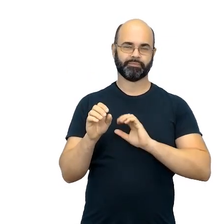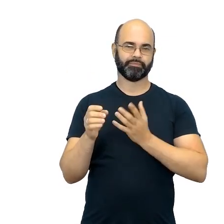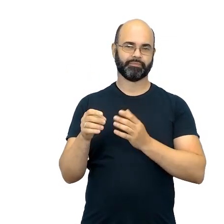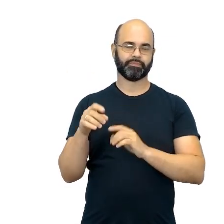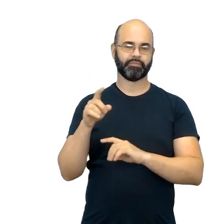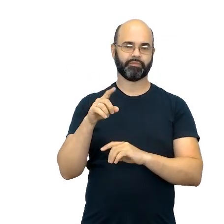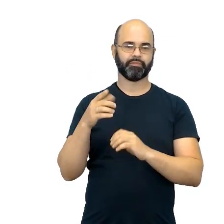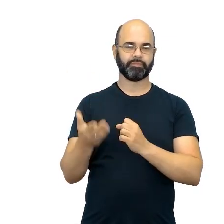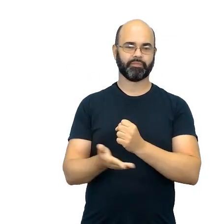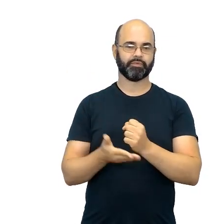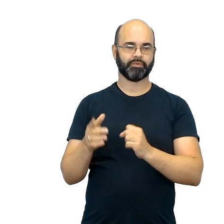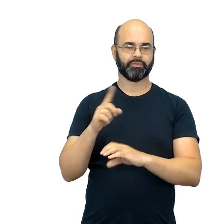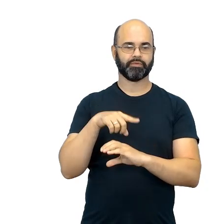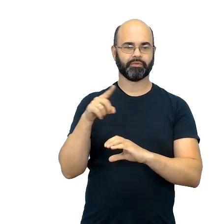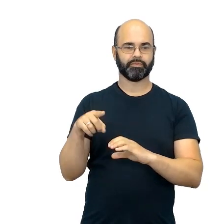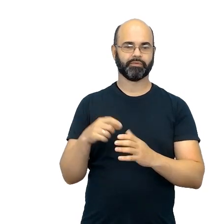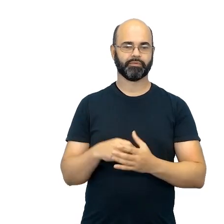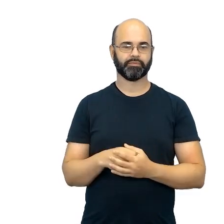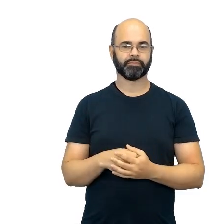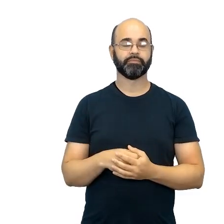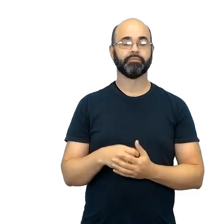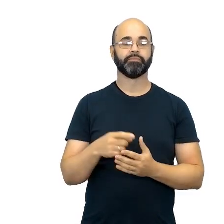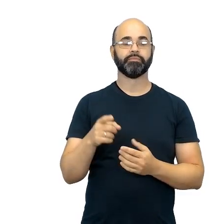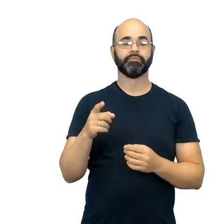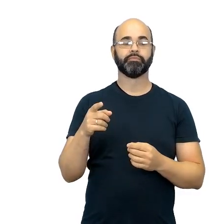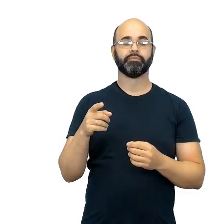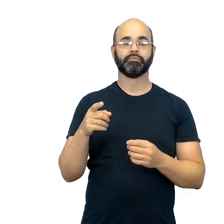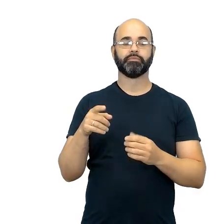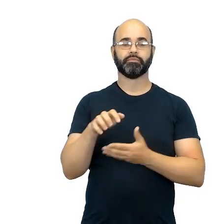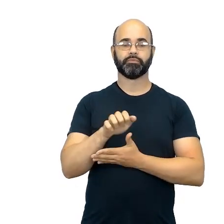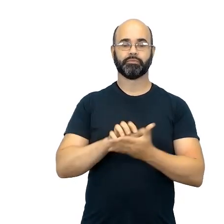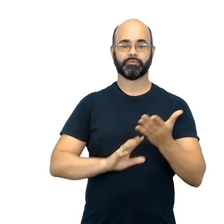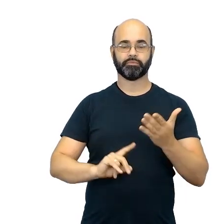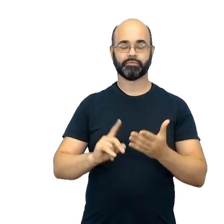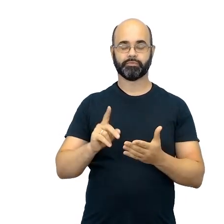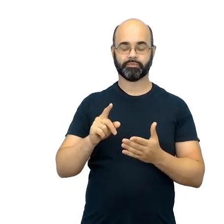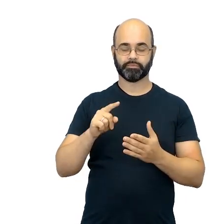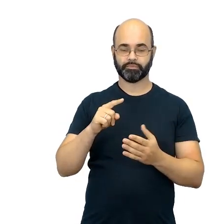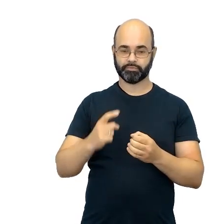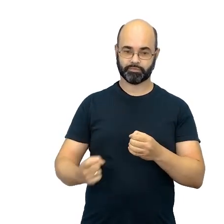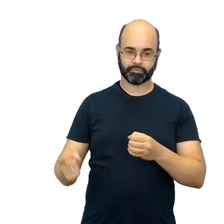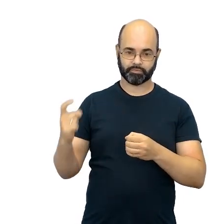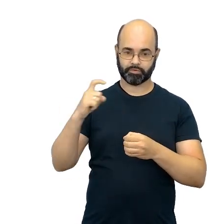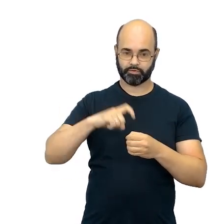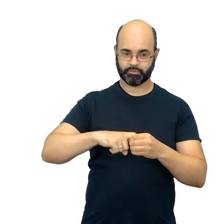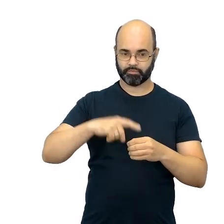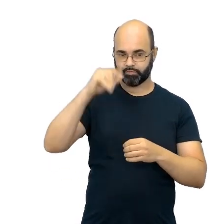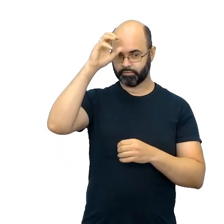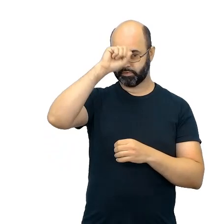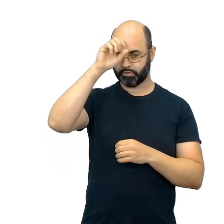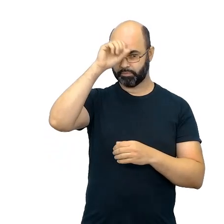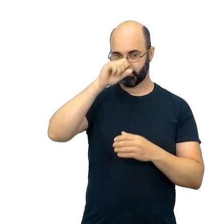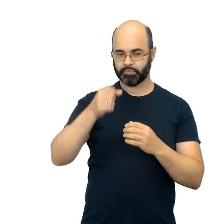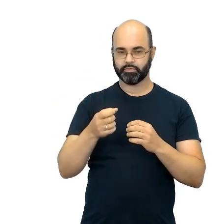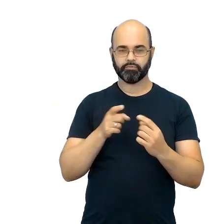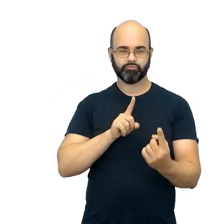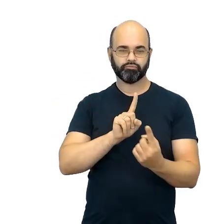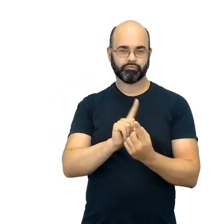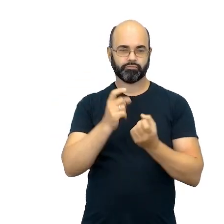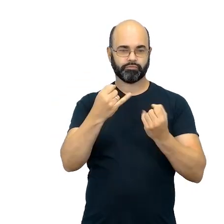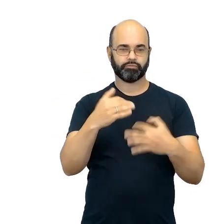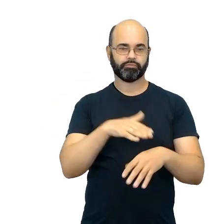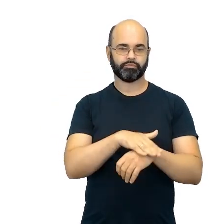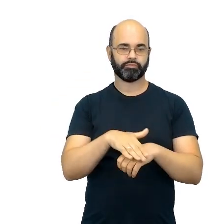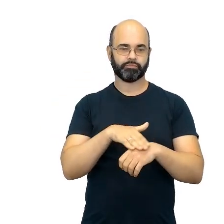o planejamento de atividades de recuperação e aprofundamento das aprendizagens a partir de abordagens que oportunizam um